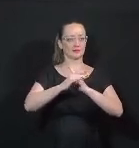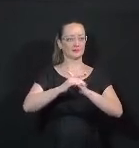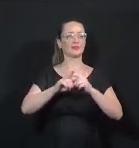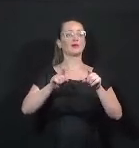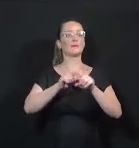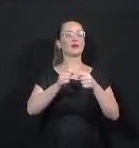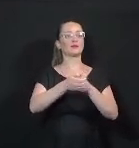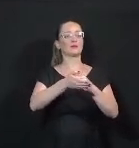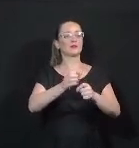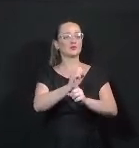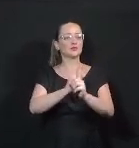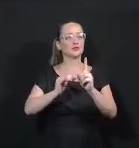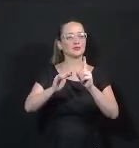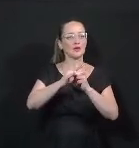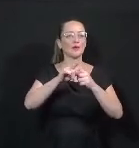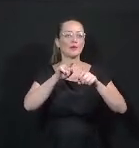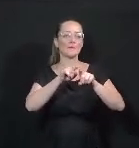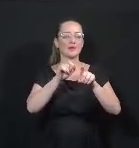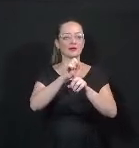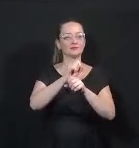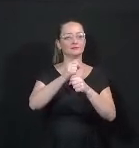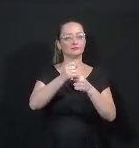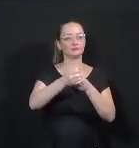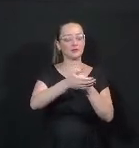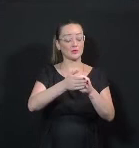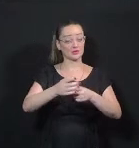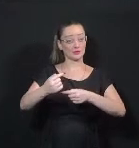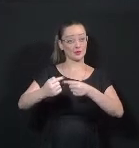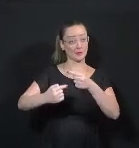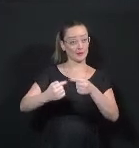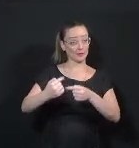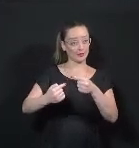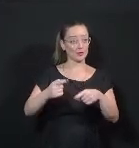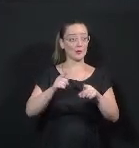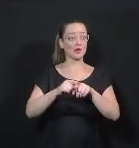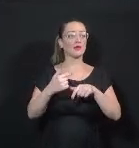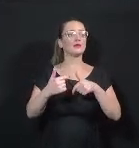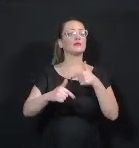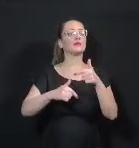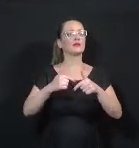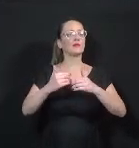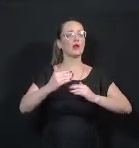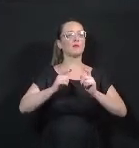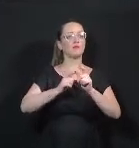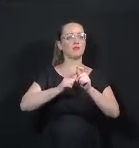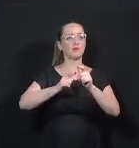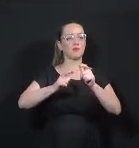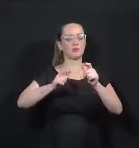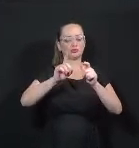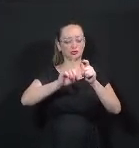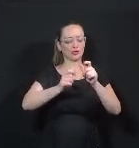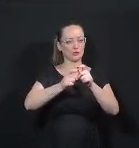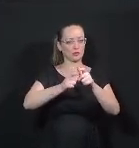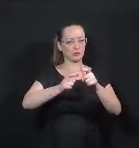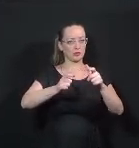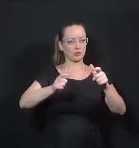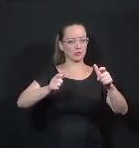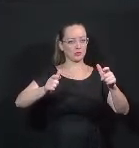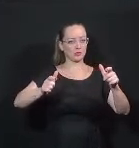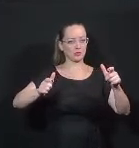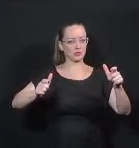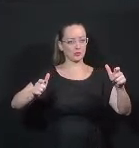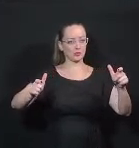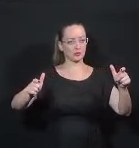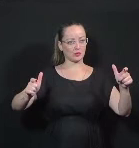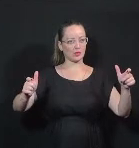democracia social e a democracia política, porque trabalham para a expansão dos direitos no combate